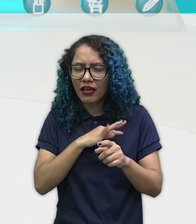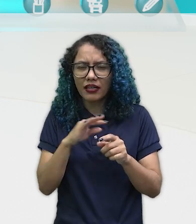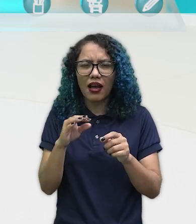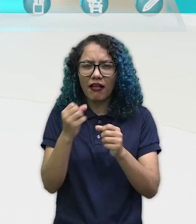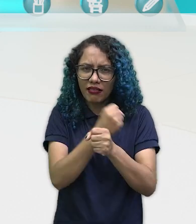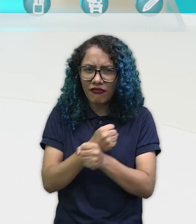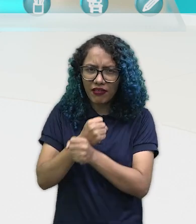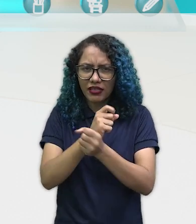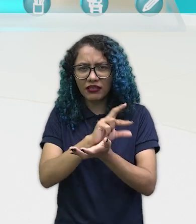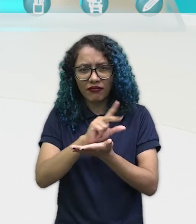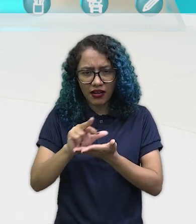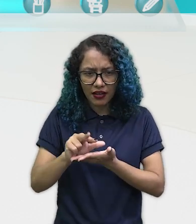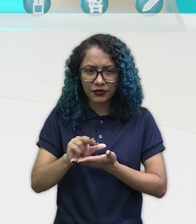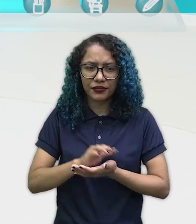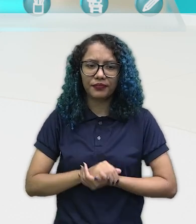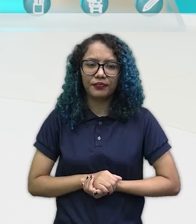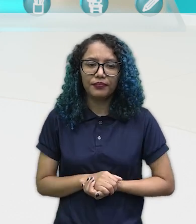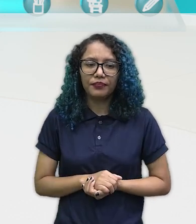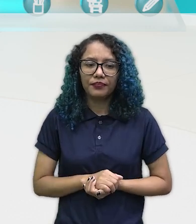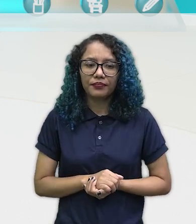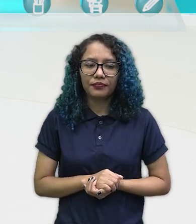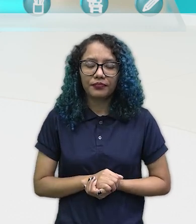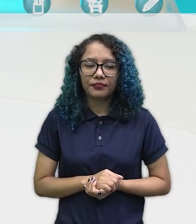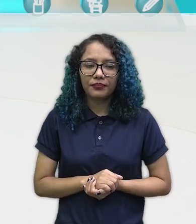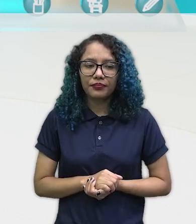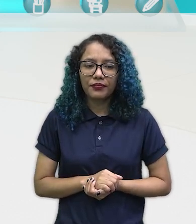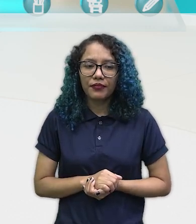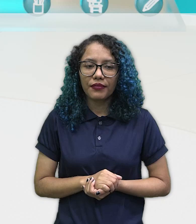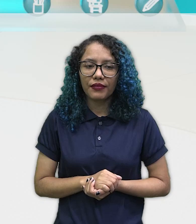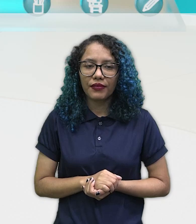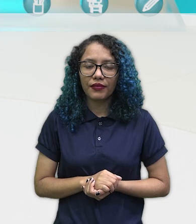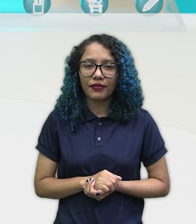com isso, a gente pode entender as lutas como